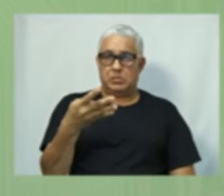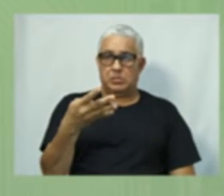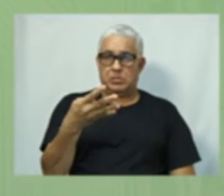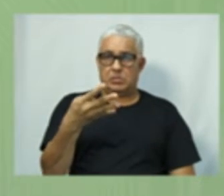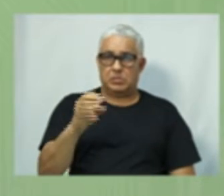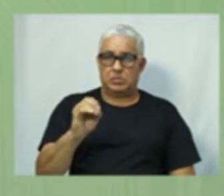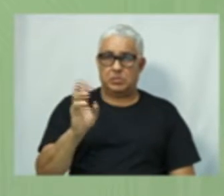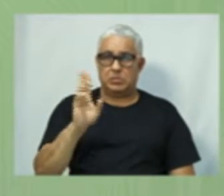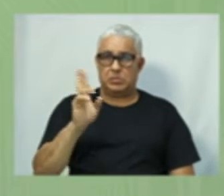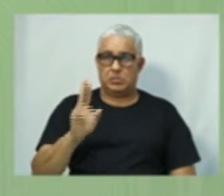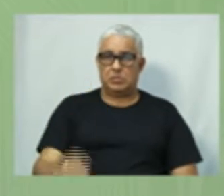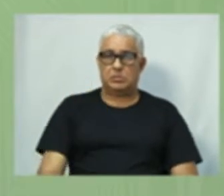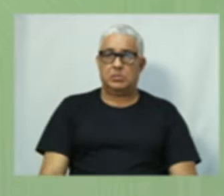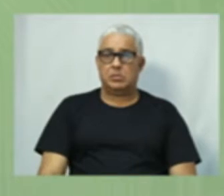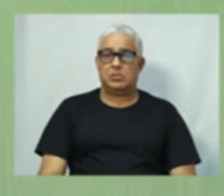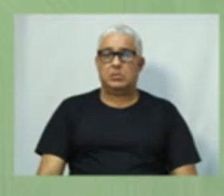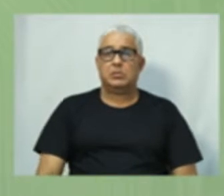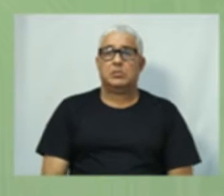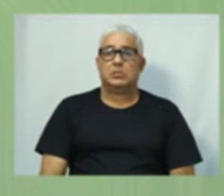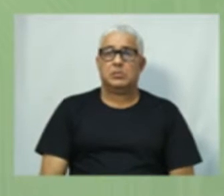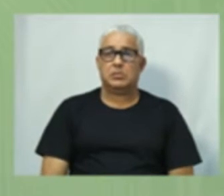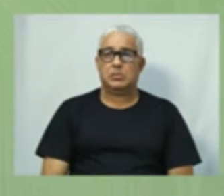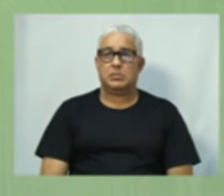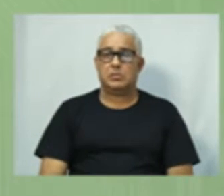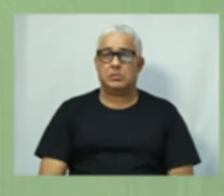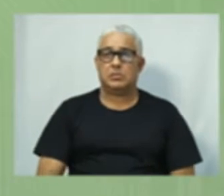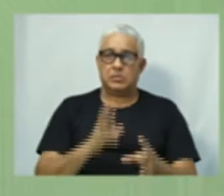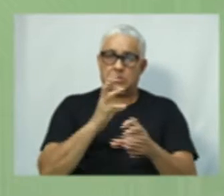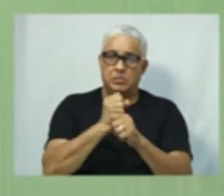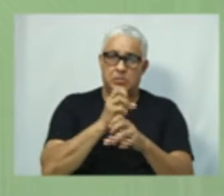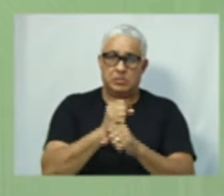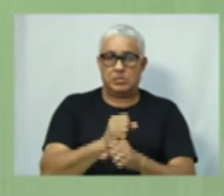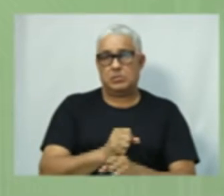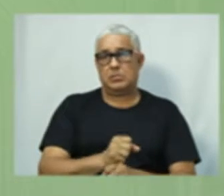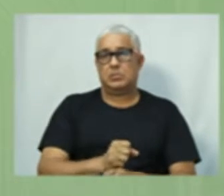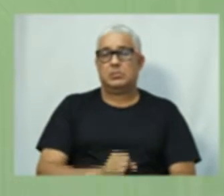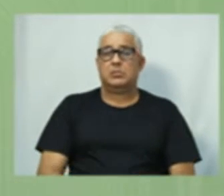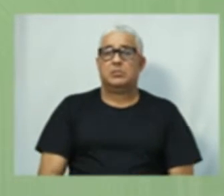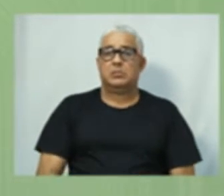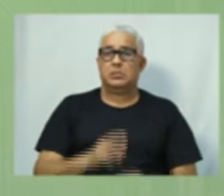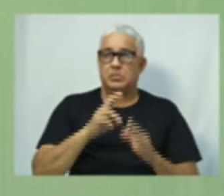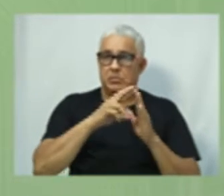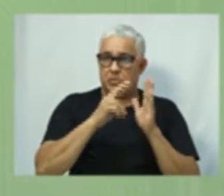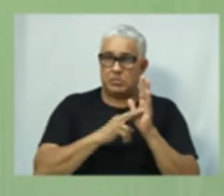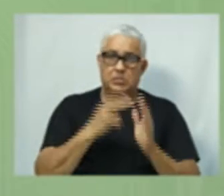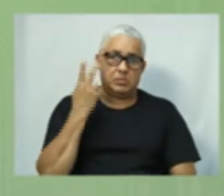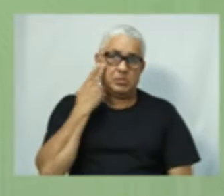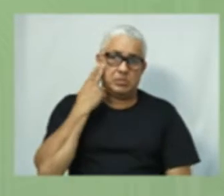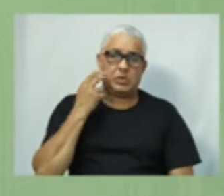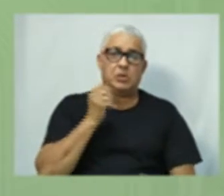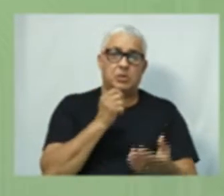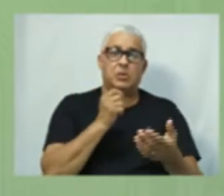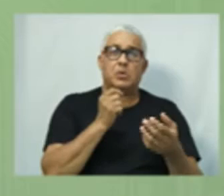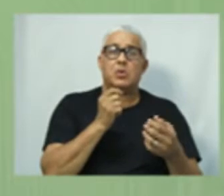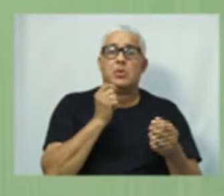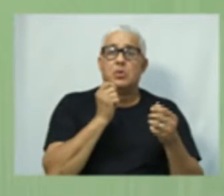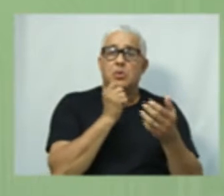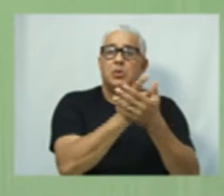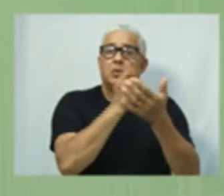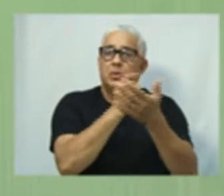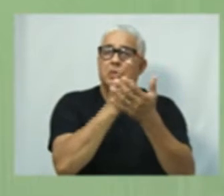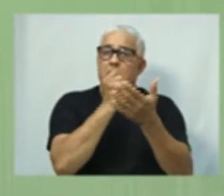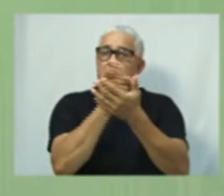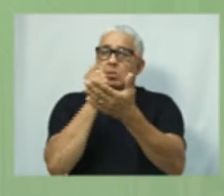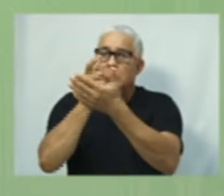pago. Portanto, no cálculo do regime normal, de acordo com que ele vai fazendo compras e vai pagando, ele